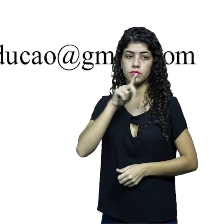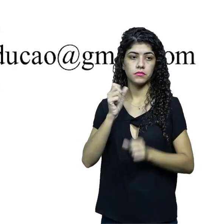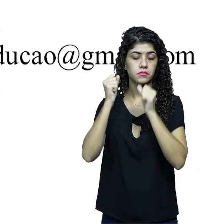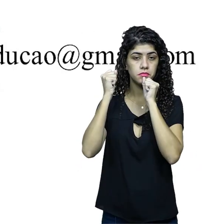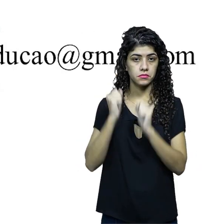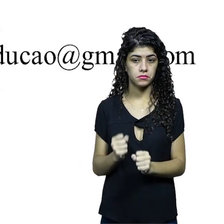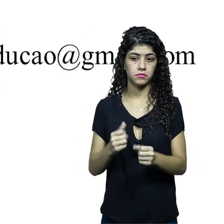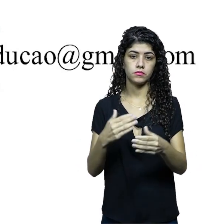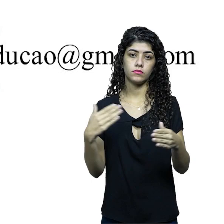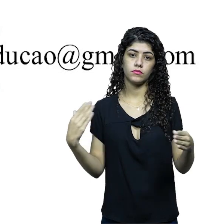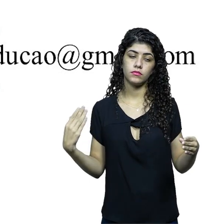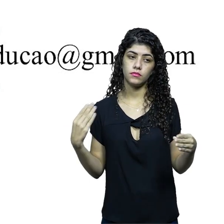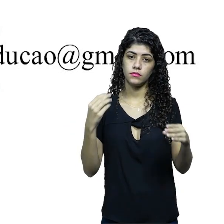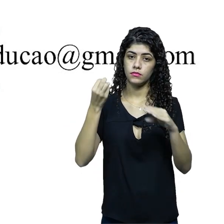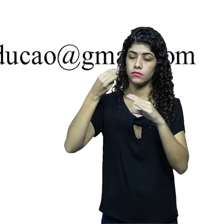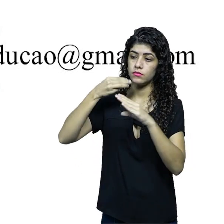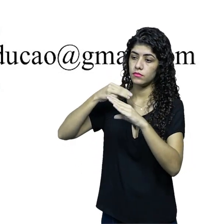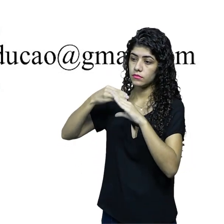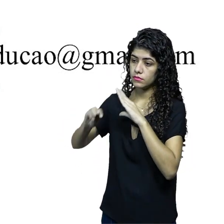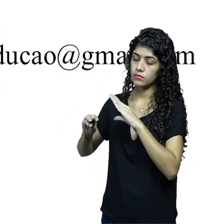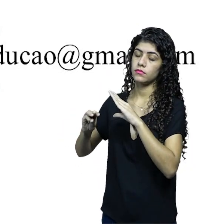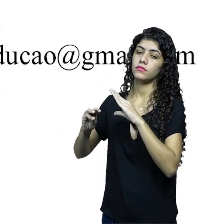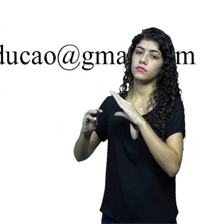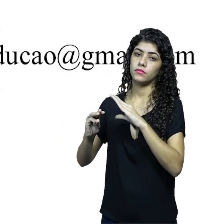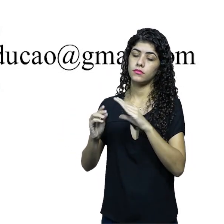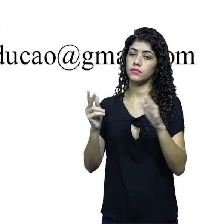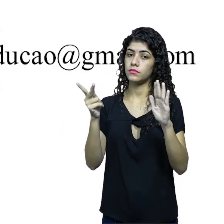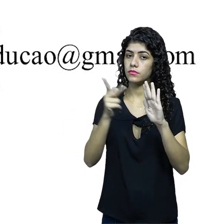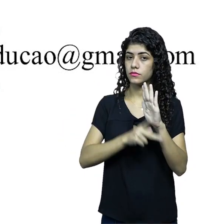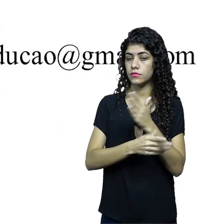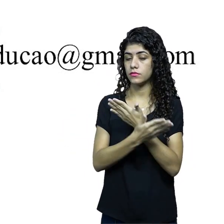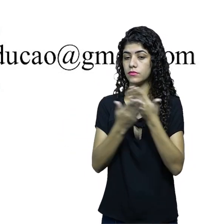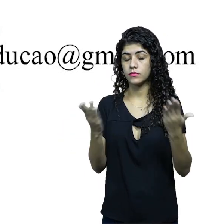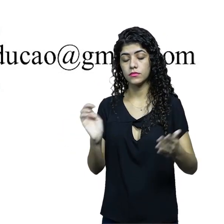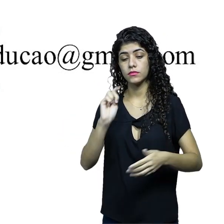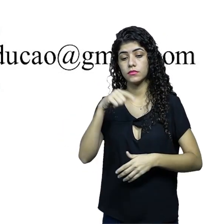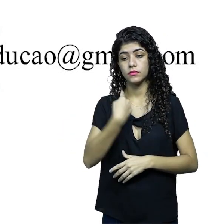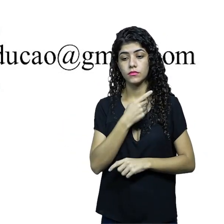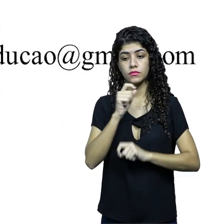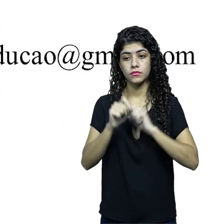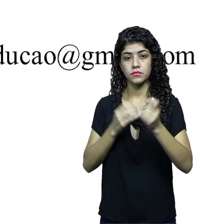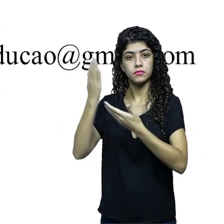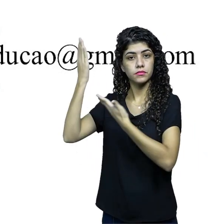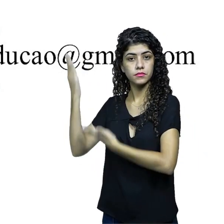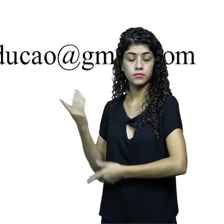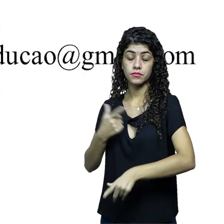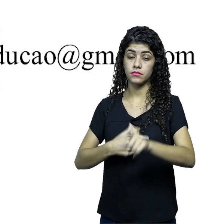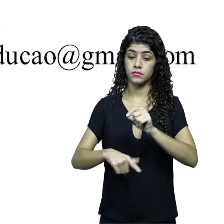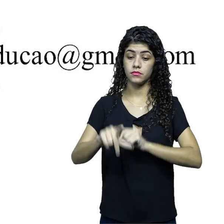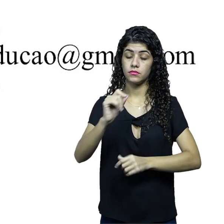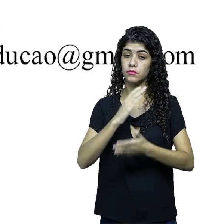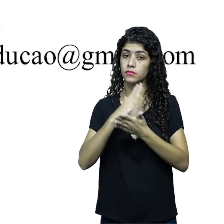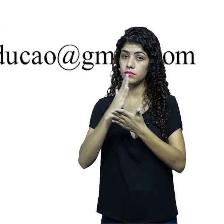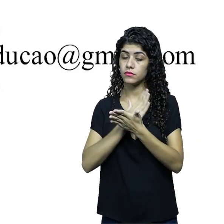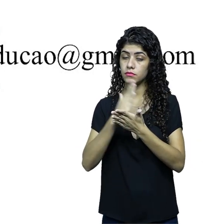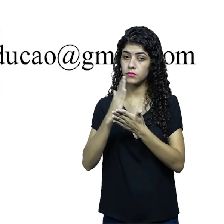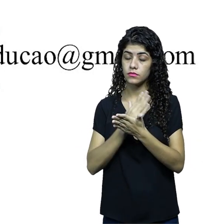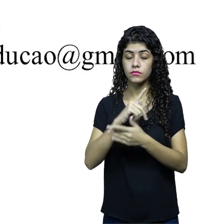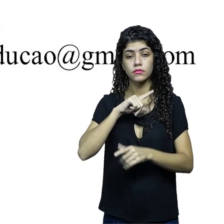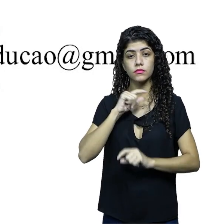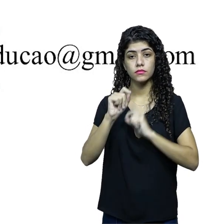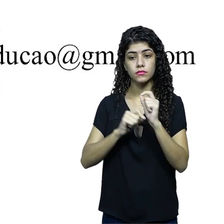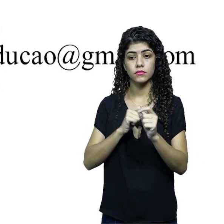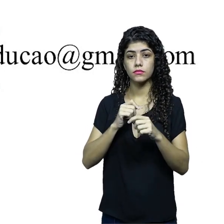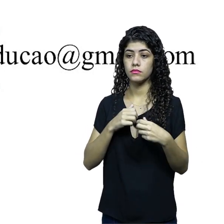vocês podem enviar o curso para esse e-mail que está aqui. E aí a gente vai selecionar